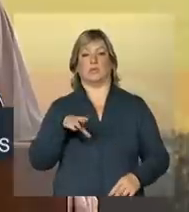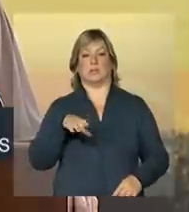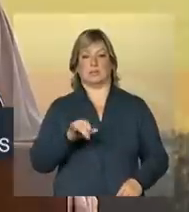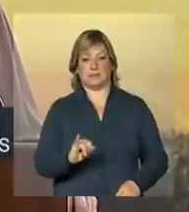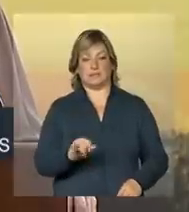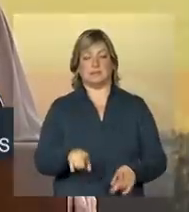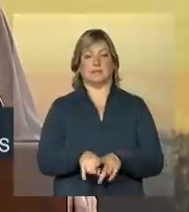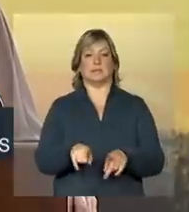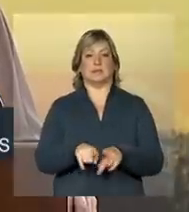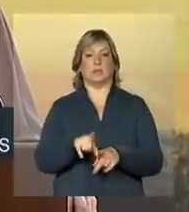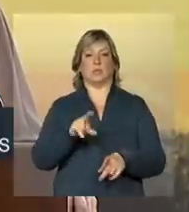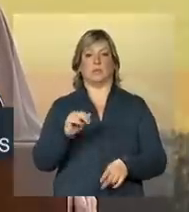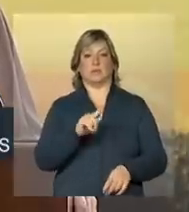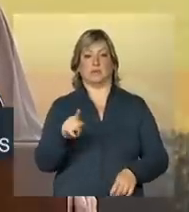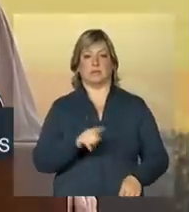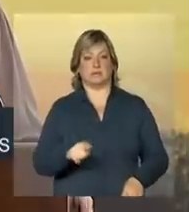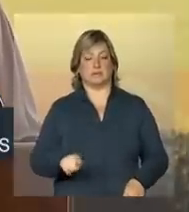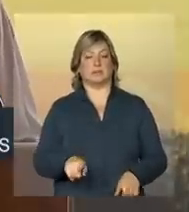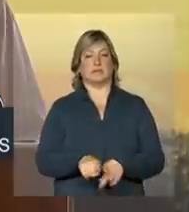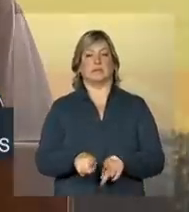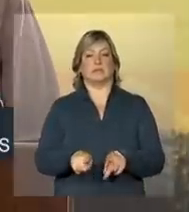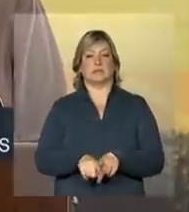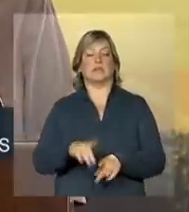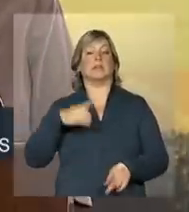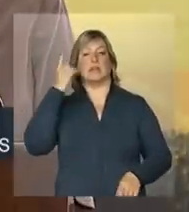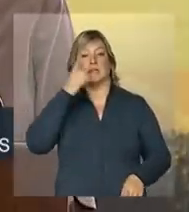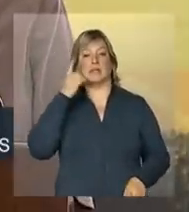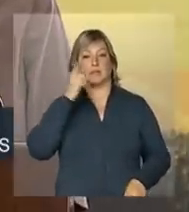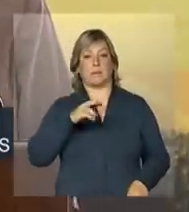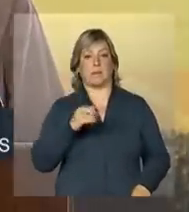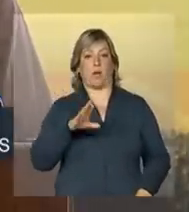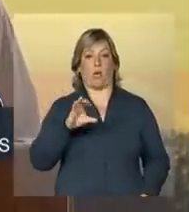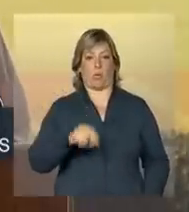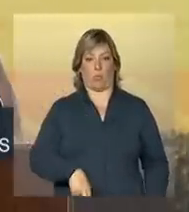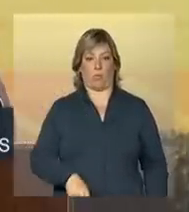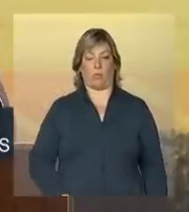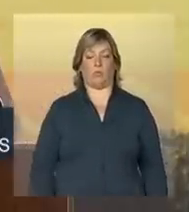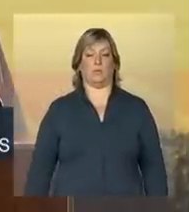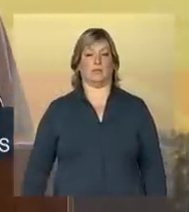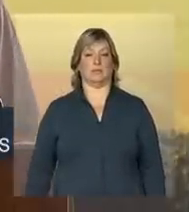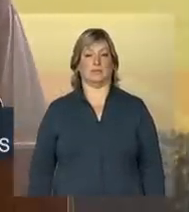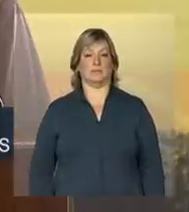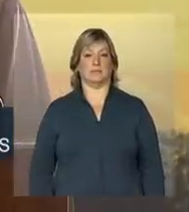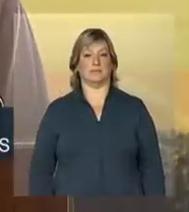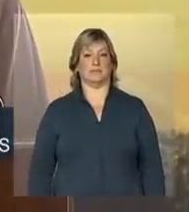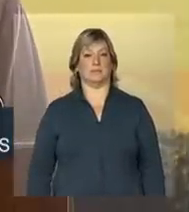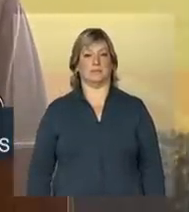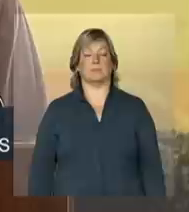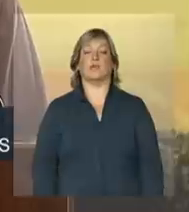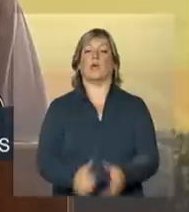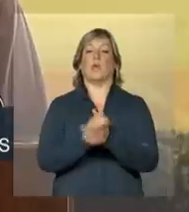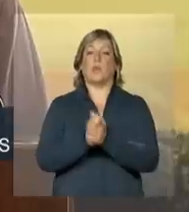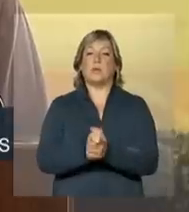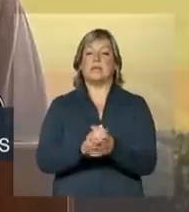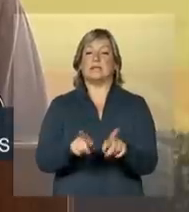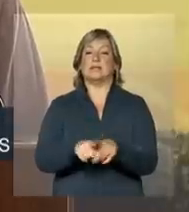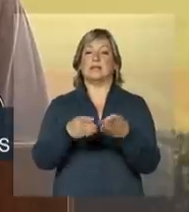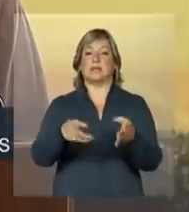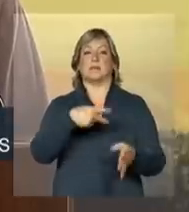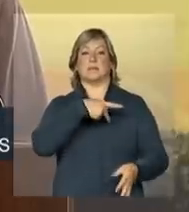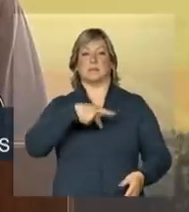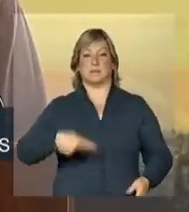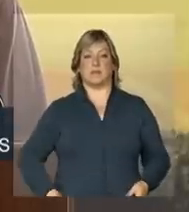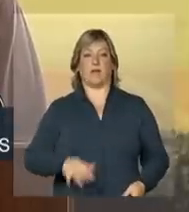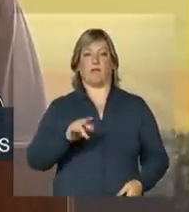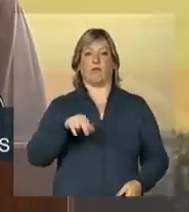Chain luí Alberto e deputado Marcon cumprimentar o presidente da